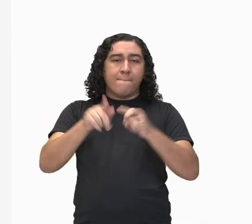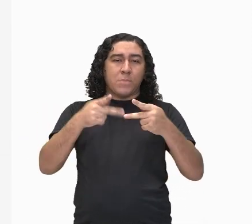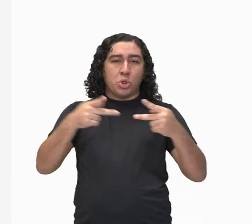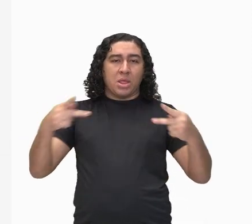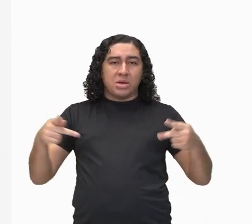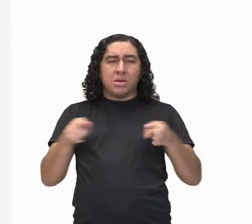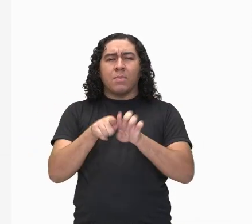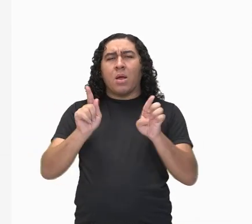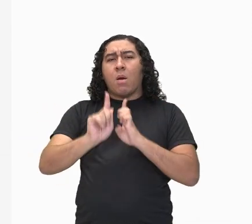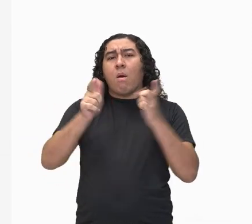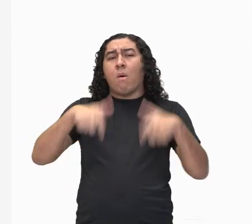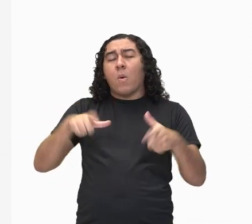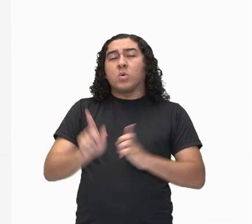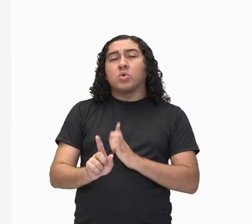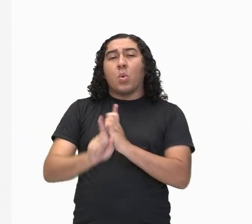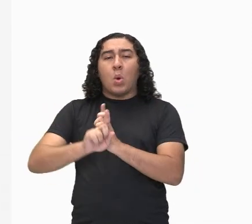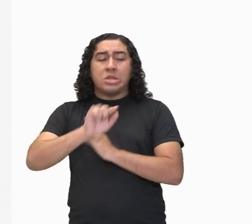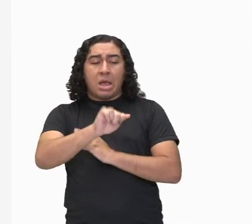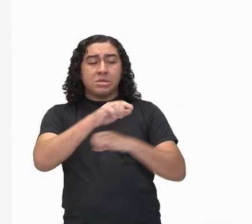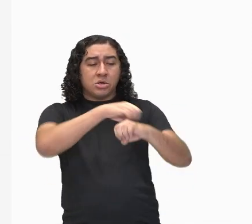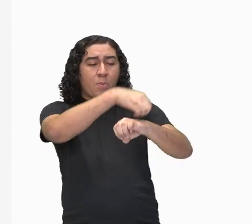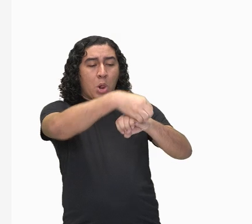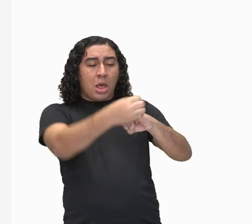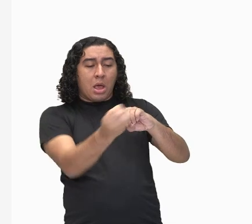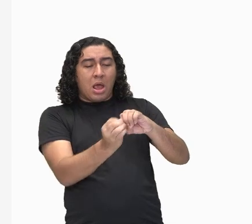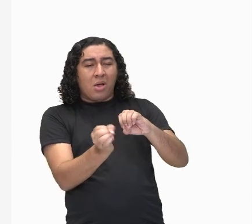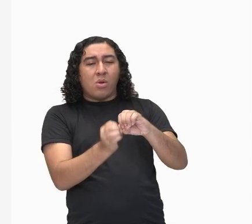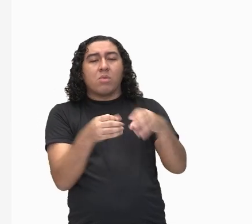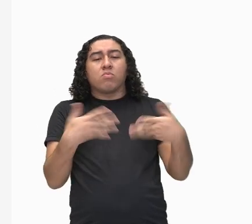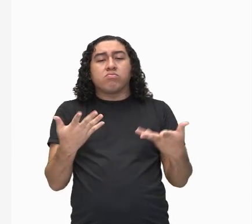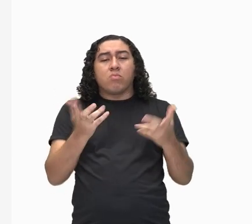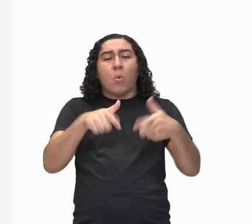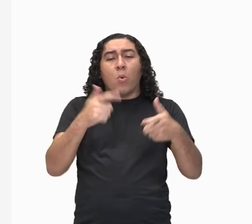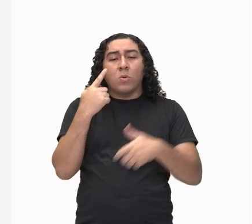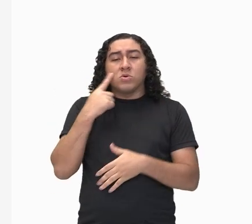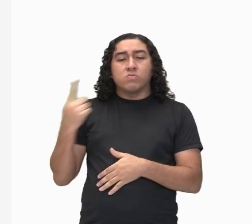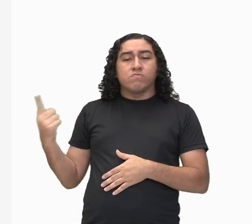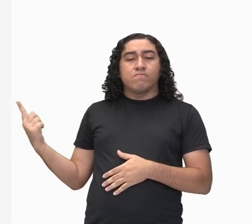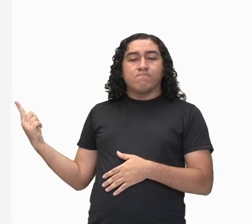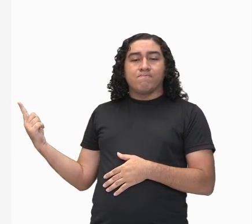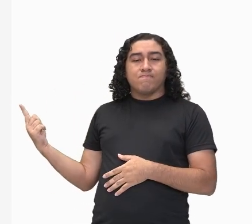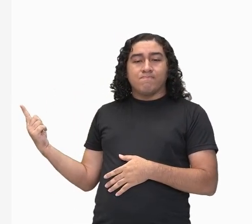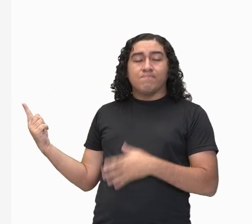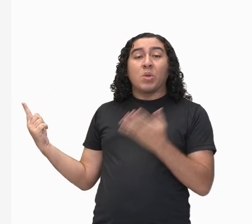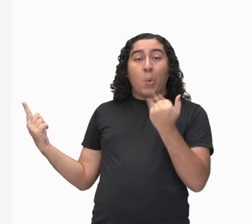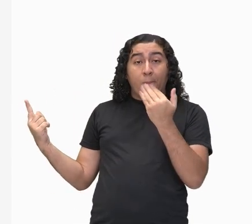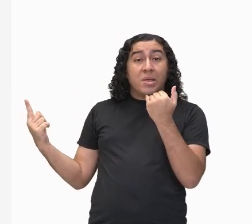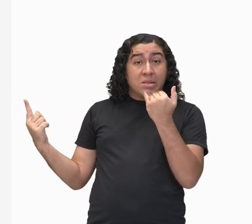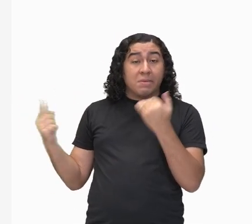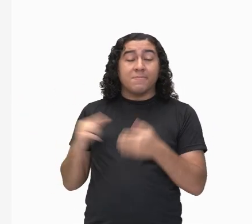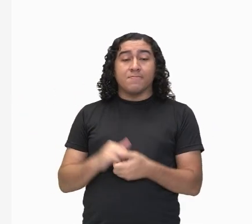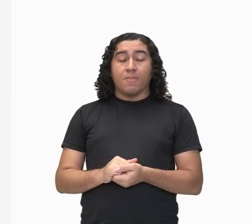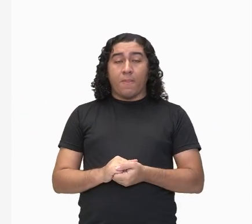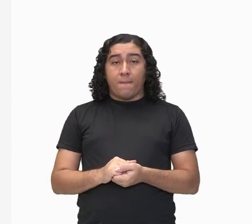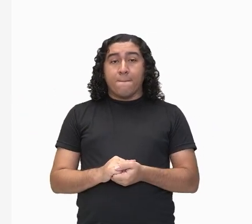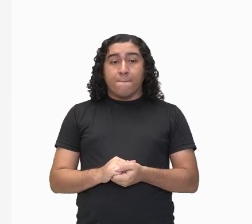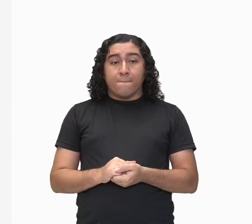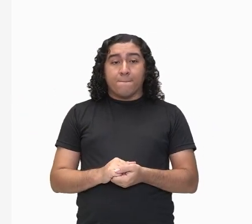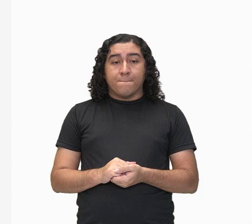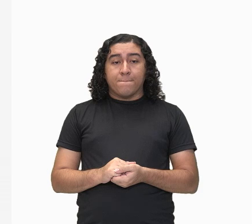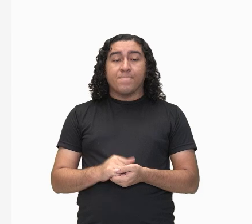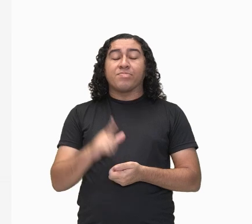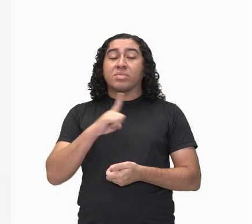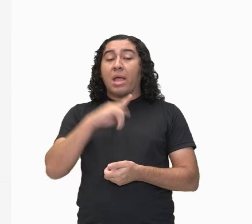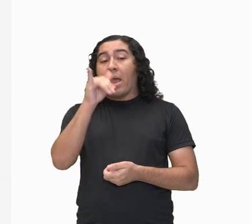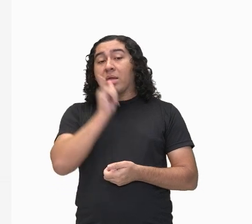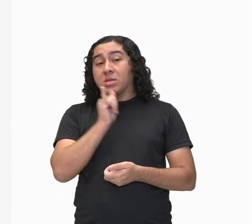essa molécula de carboidrato, essa molécula de gordura, essa molécula de proteínas? Nos alimentos, né? Então a gente trouxe aí